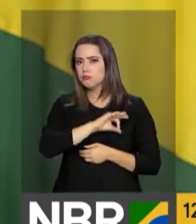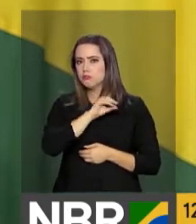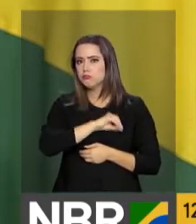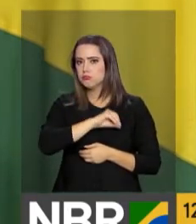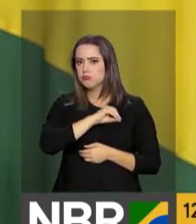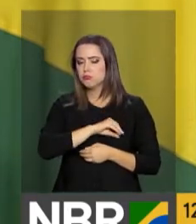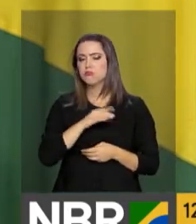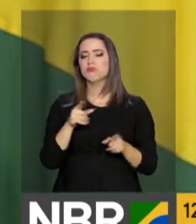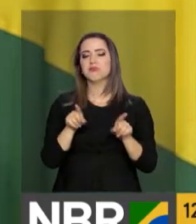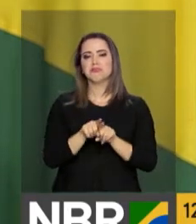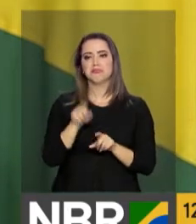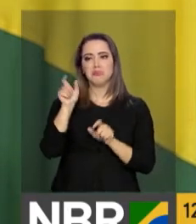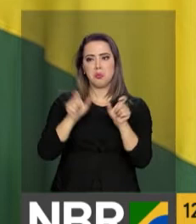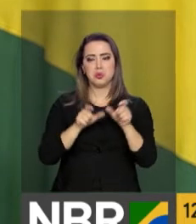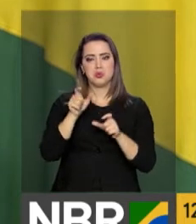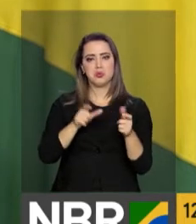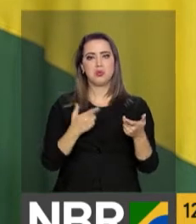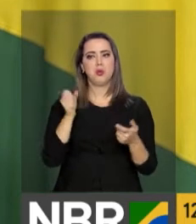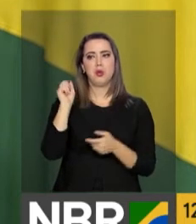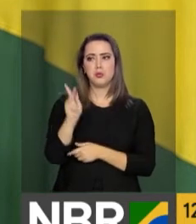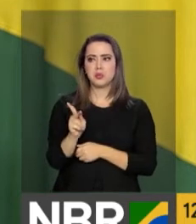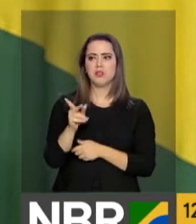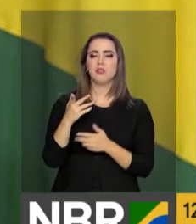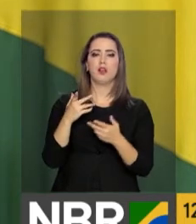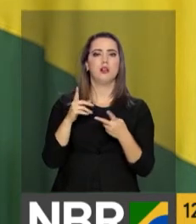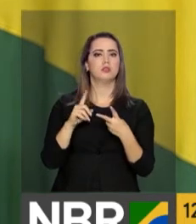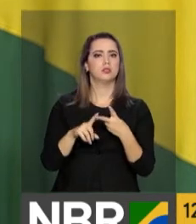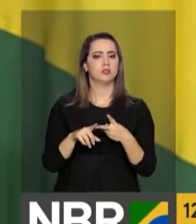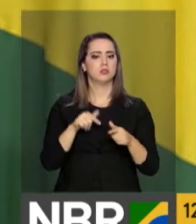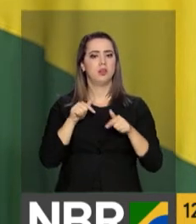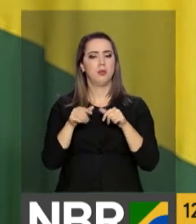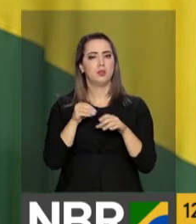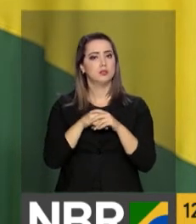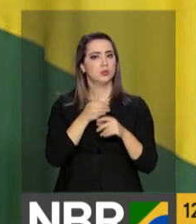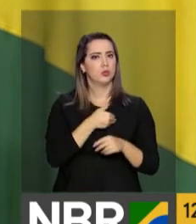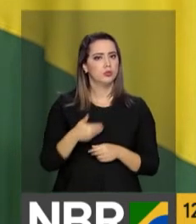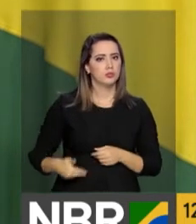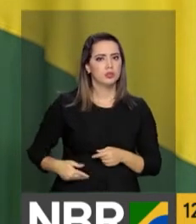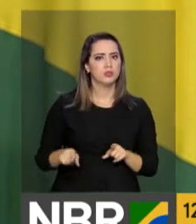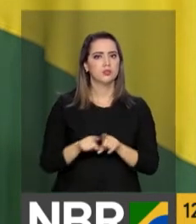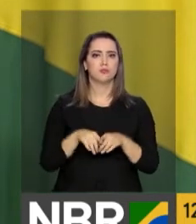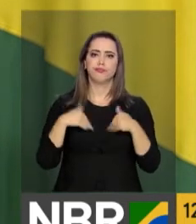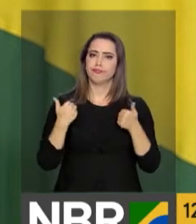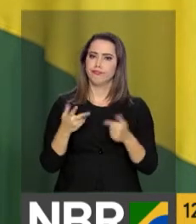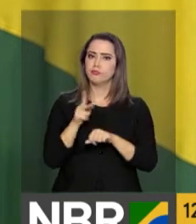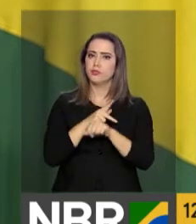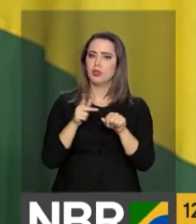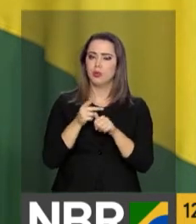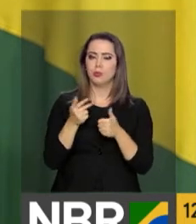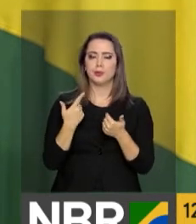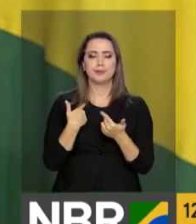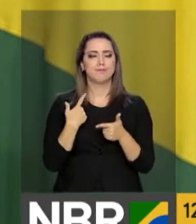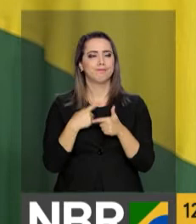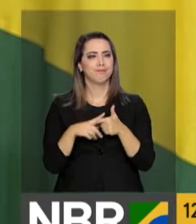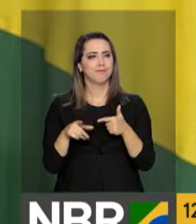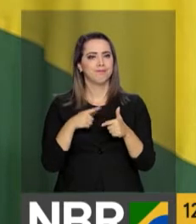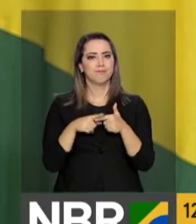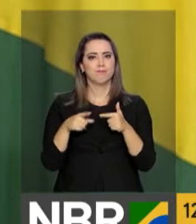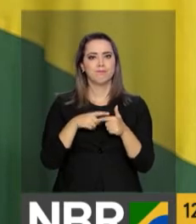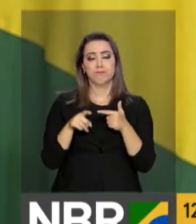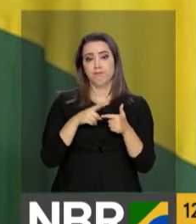servidor público e fazendo com que o país passasse por situações de grande constrangimento econômico